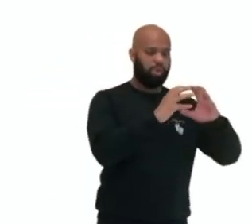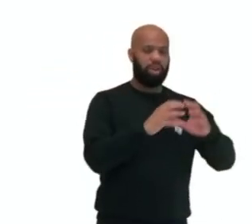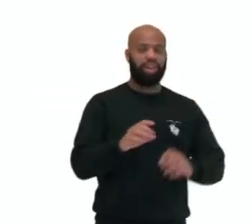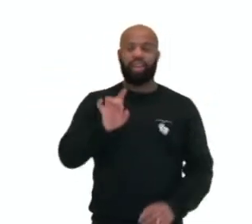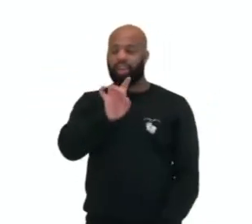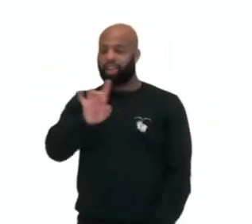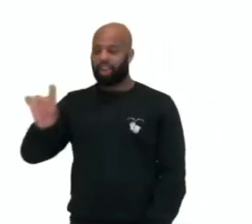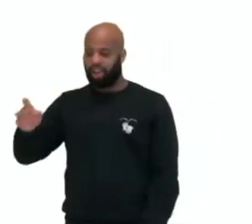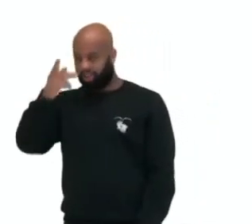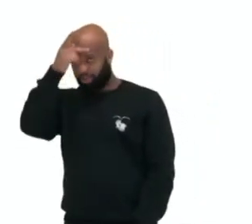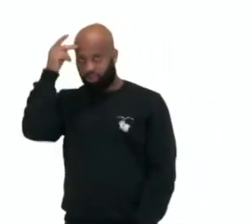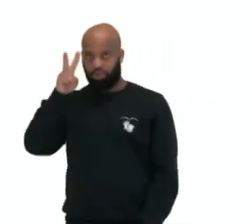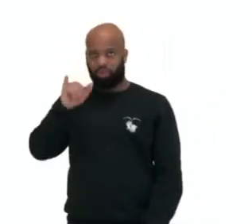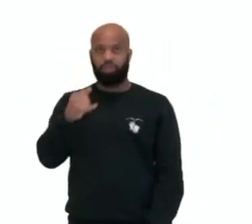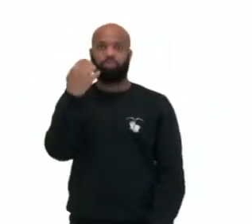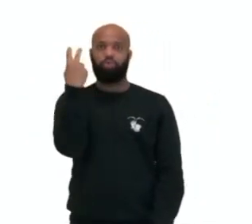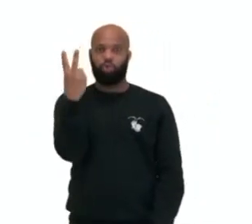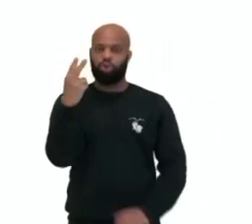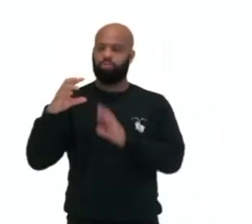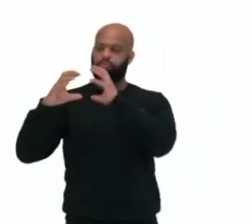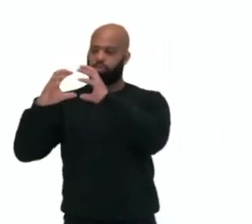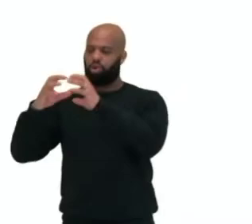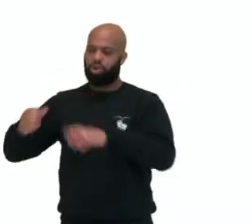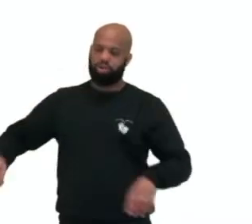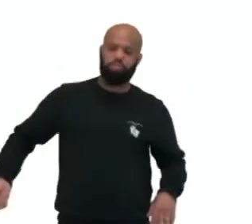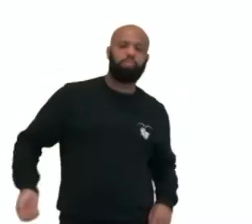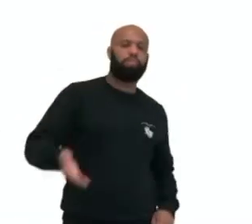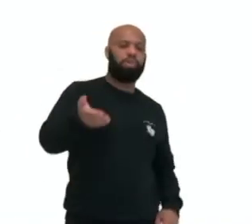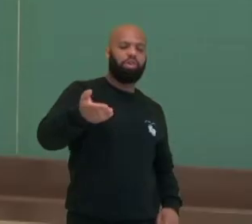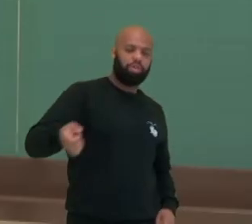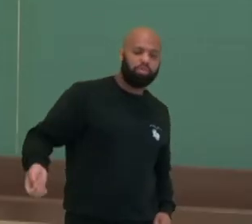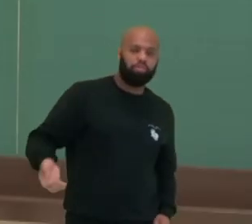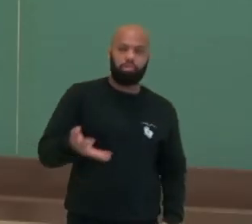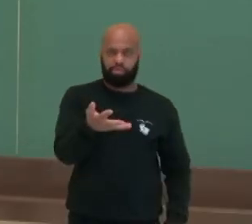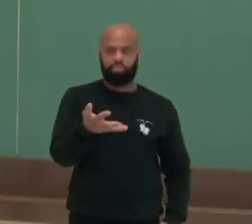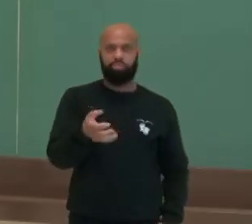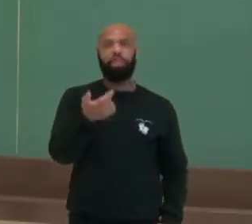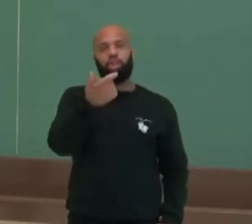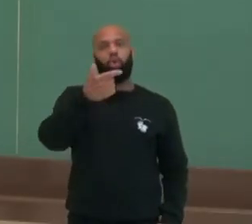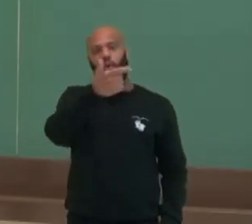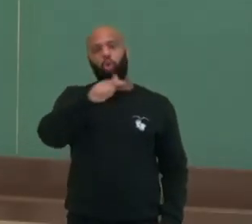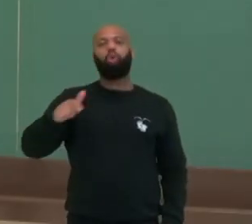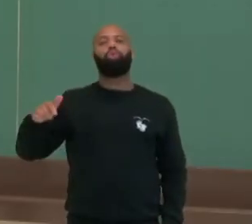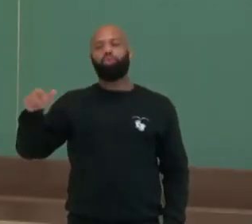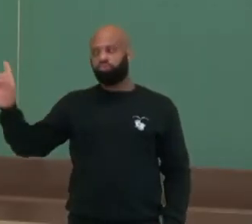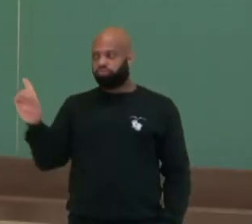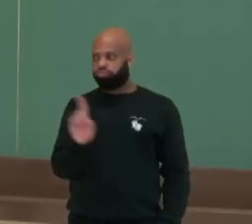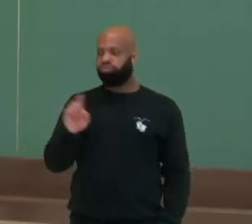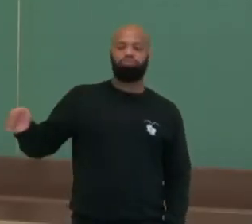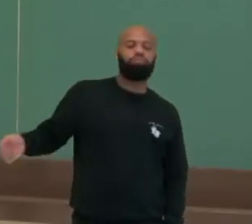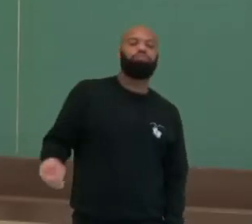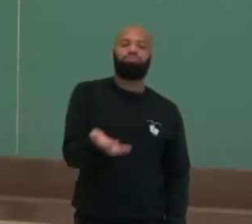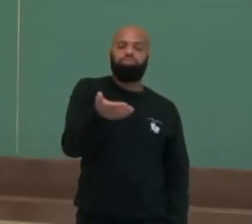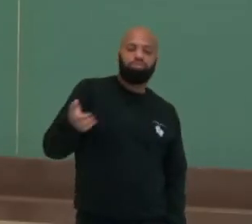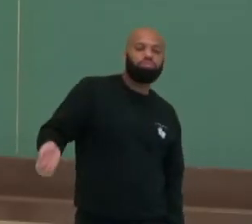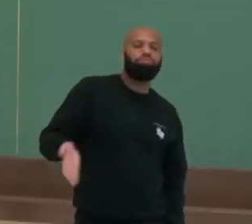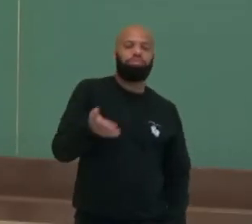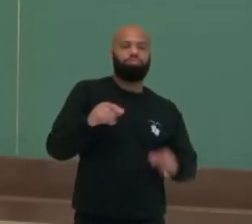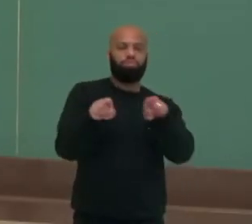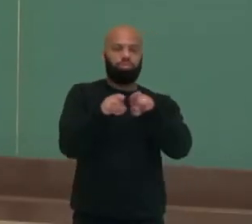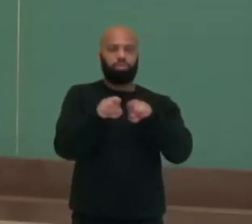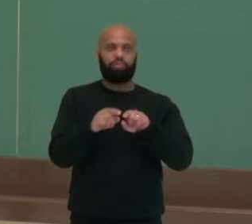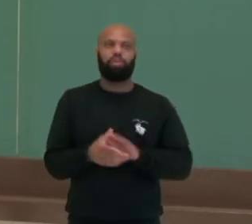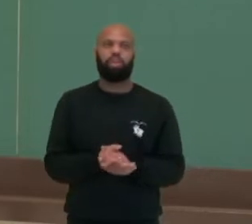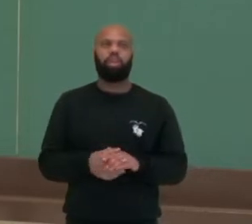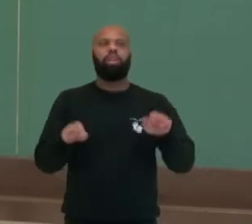cada atleta. Então, como é uma dupla, né, a equipe tem 4 bochas, cada atleta lançará 2 bochas. E